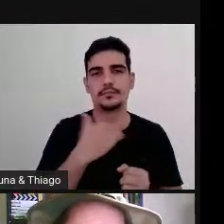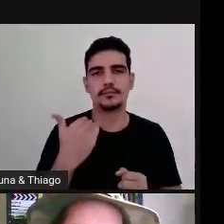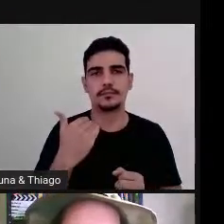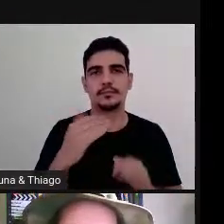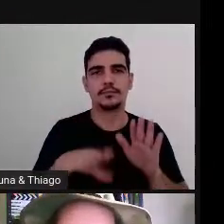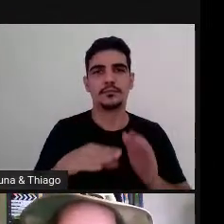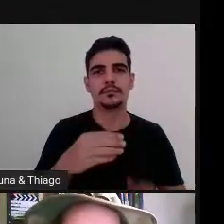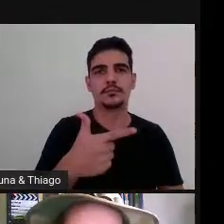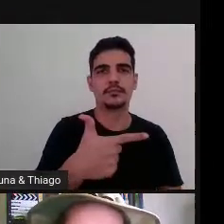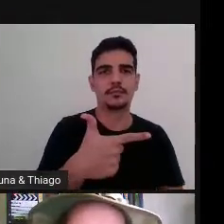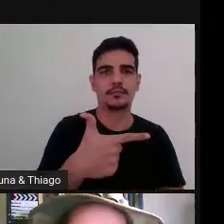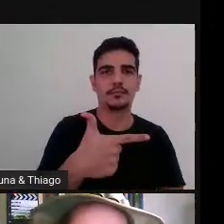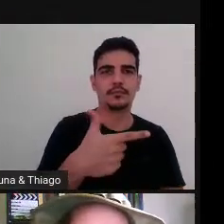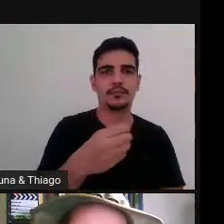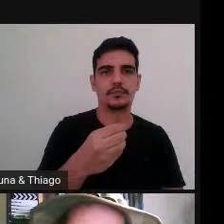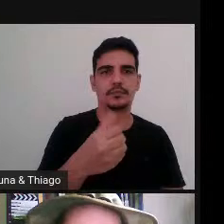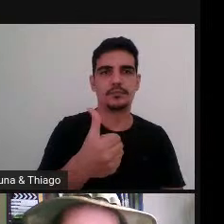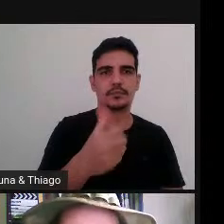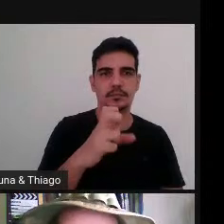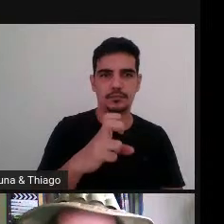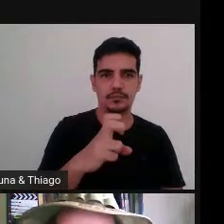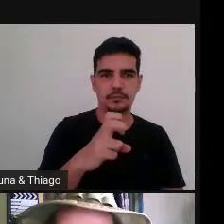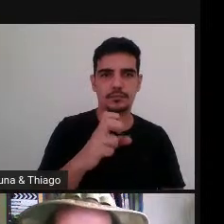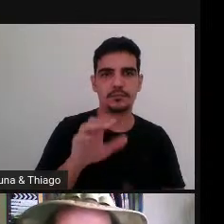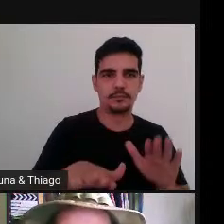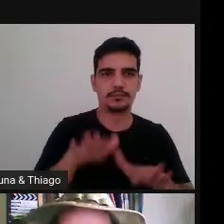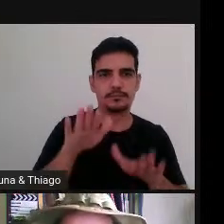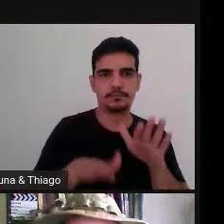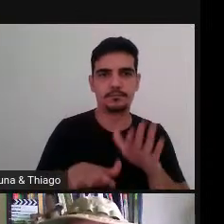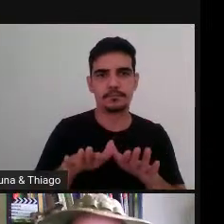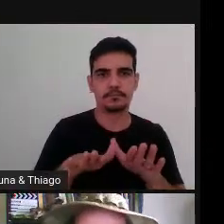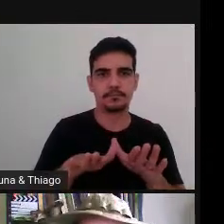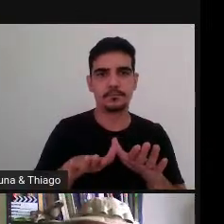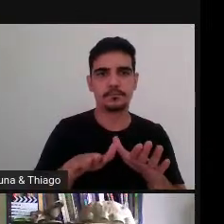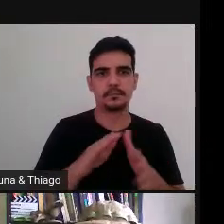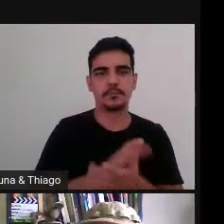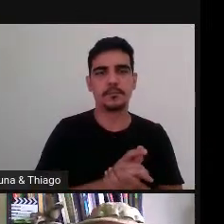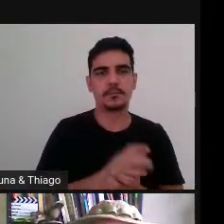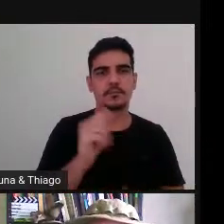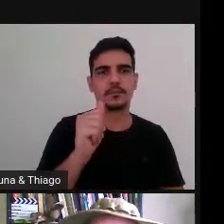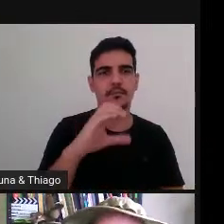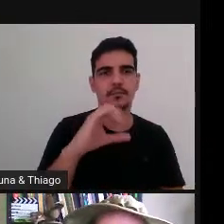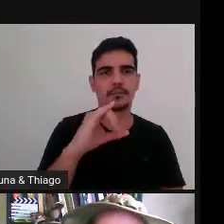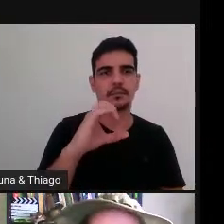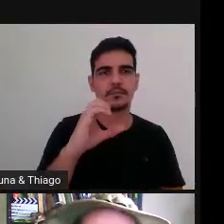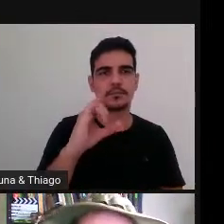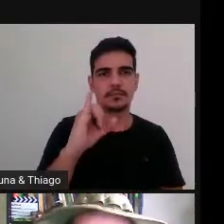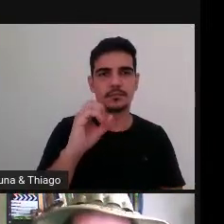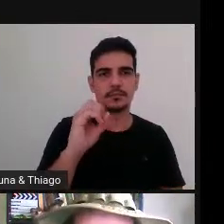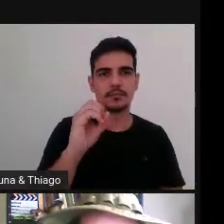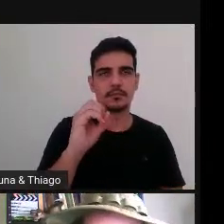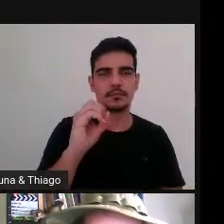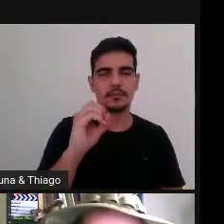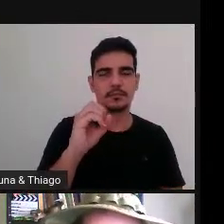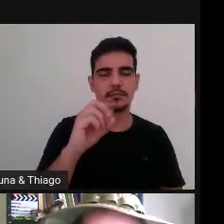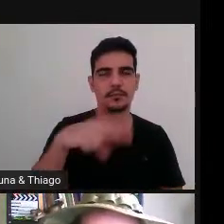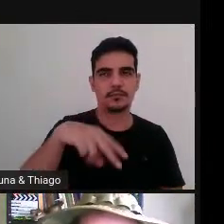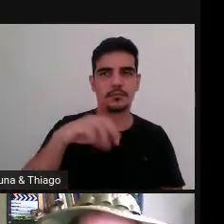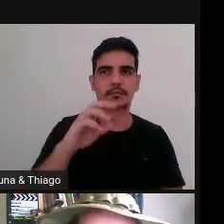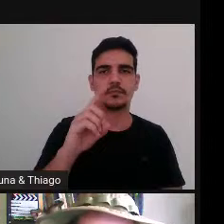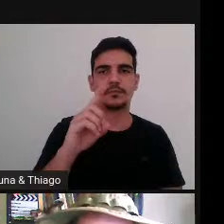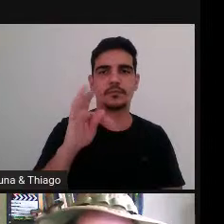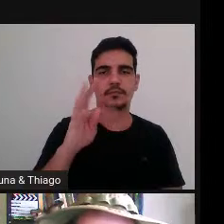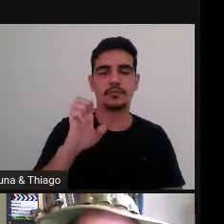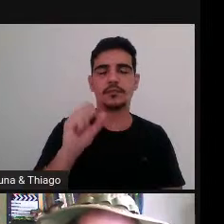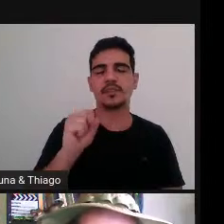desculpa, a quantidade de acidentes aqui são, na época, né, em 2015, ó, era quase